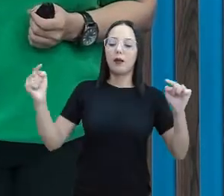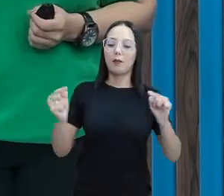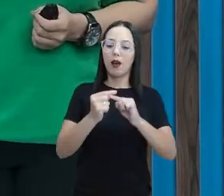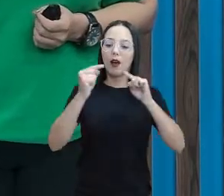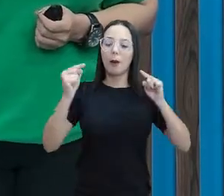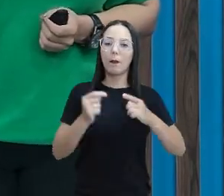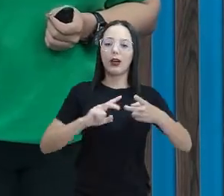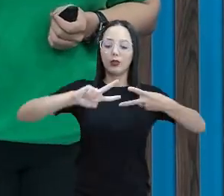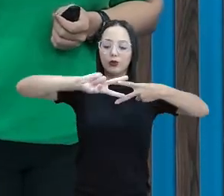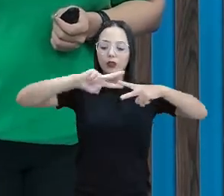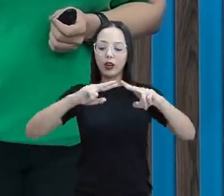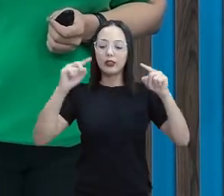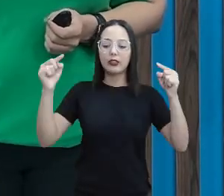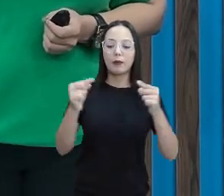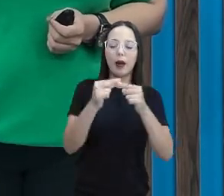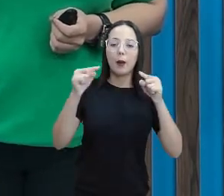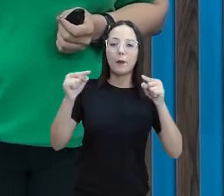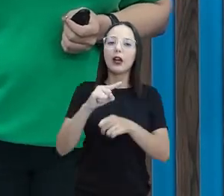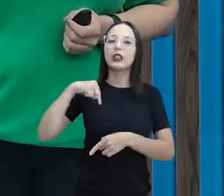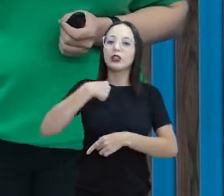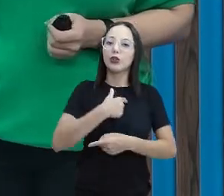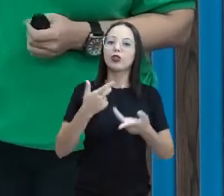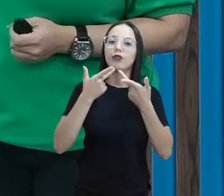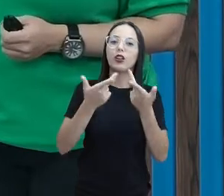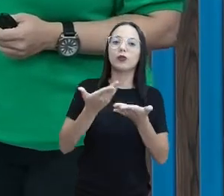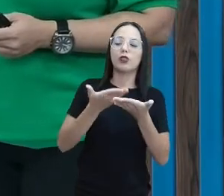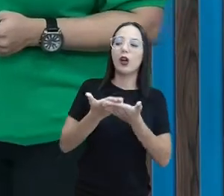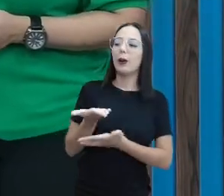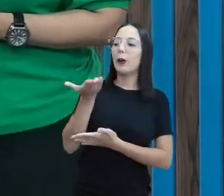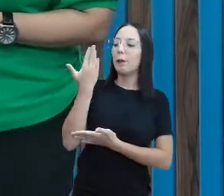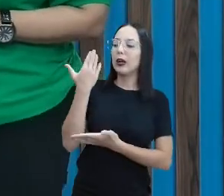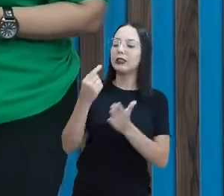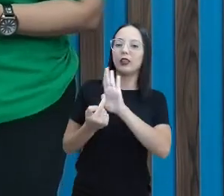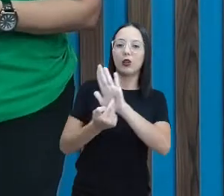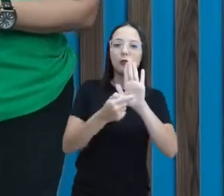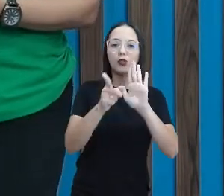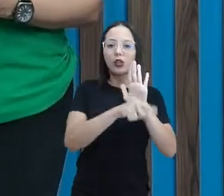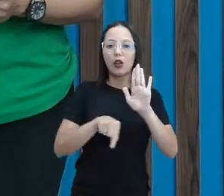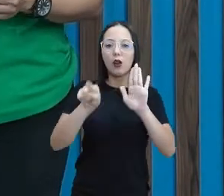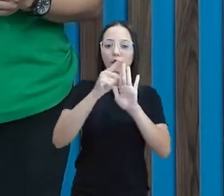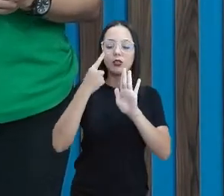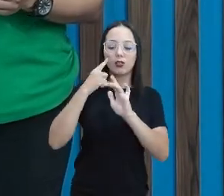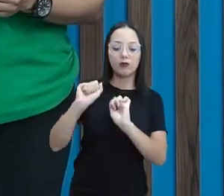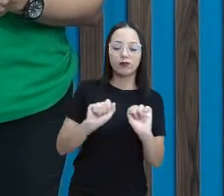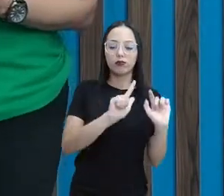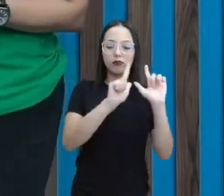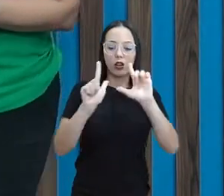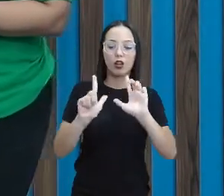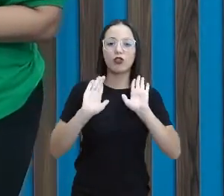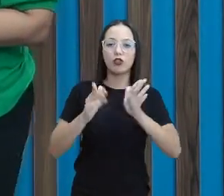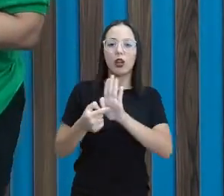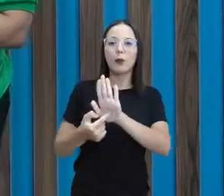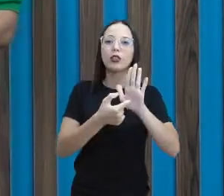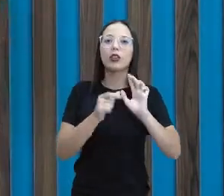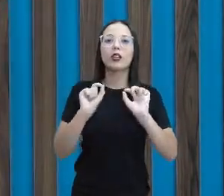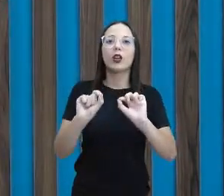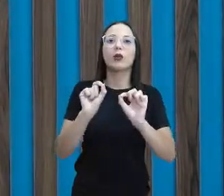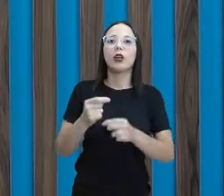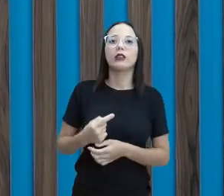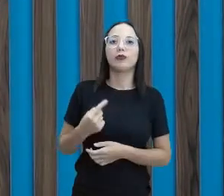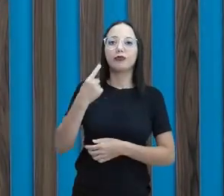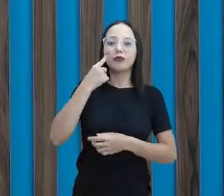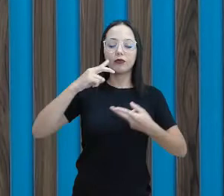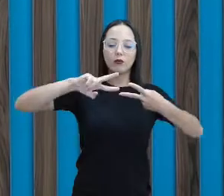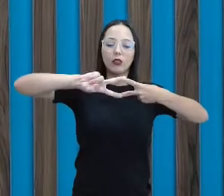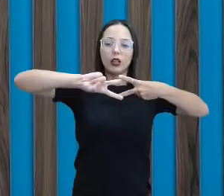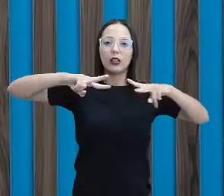recombinação gênica, né? Falamos na aula passada, mostrei exatamente esse slide aqui para vocês, né? Que é o quê, ó, gente? O